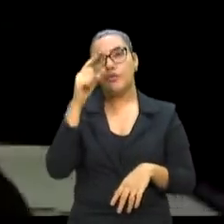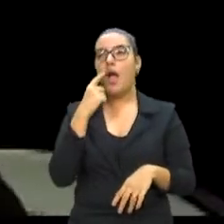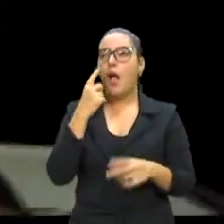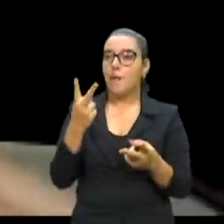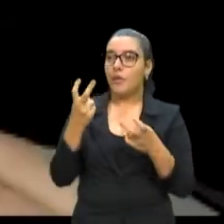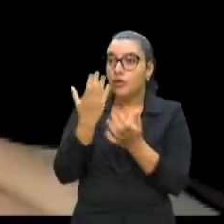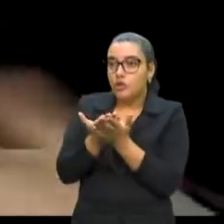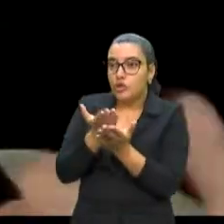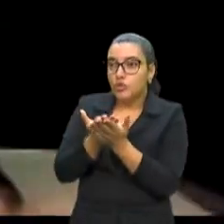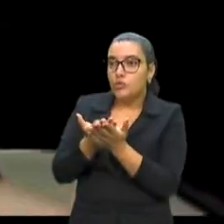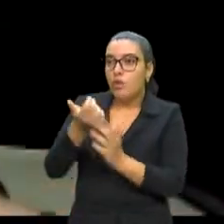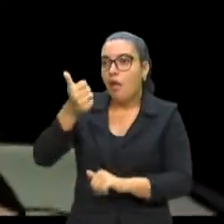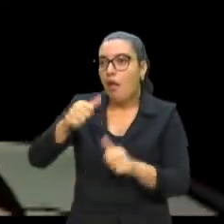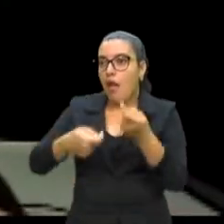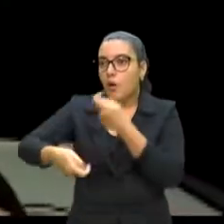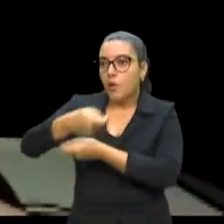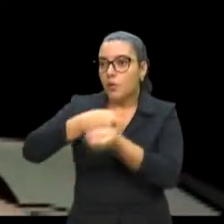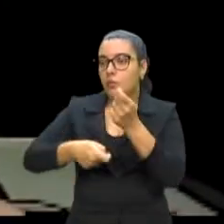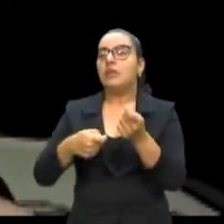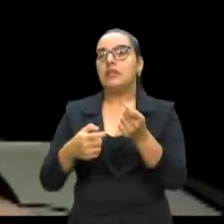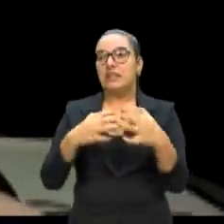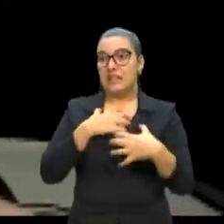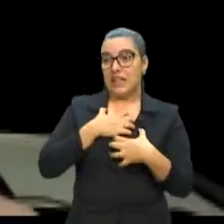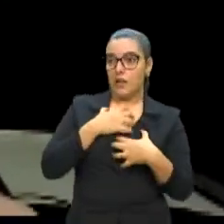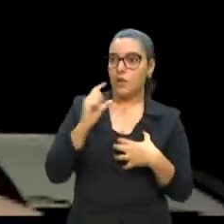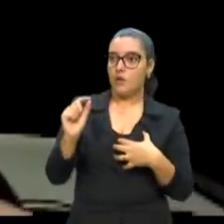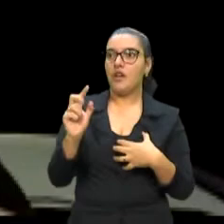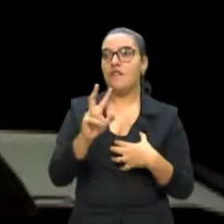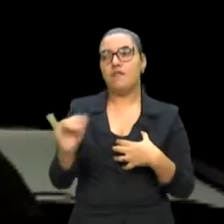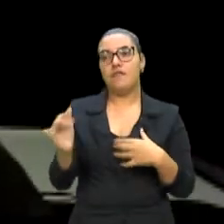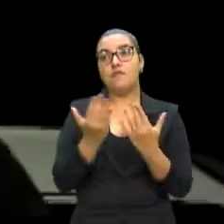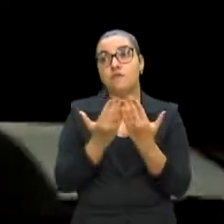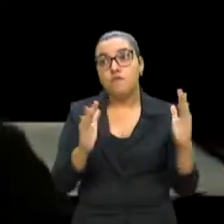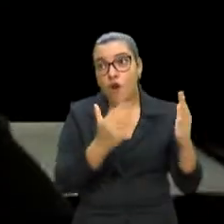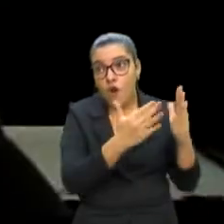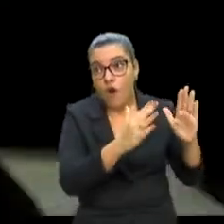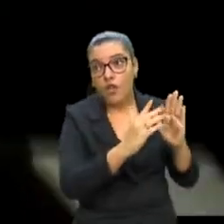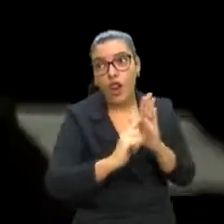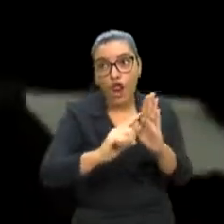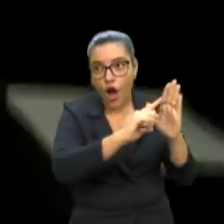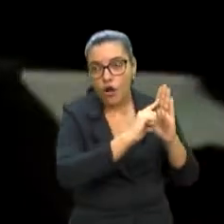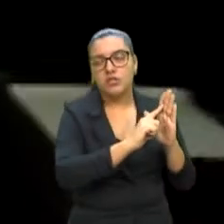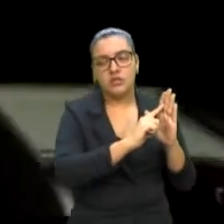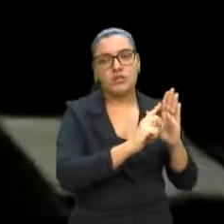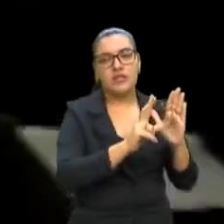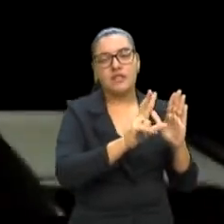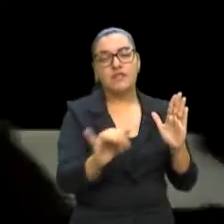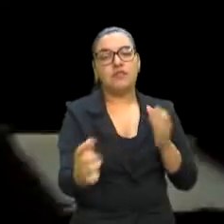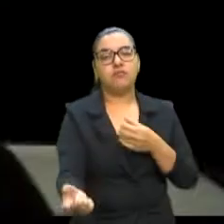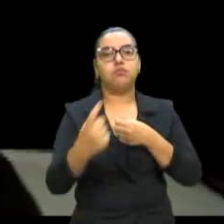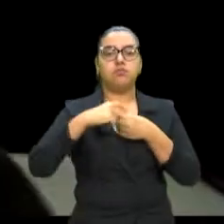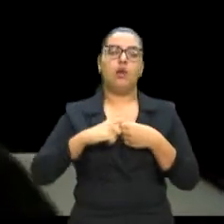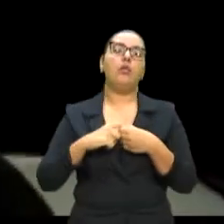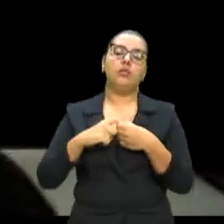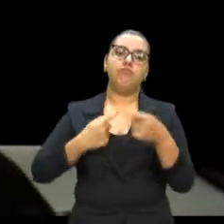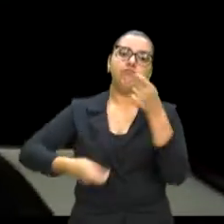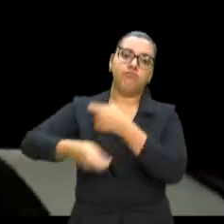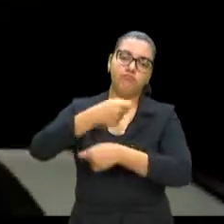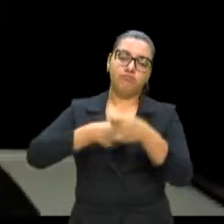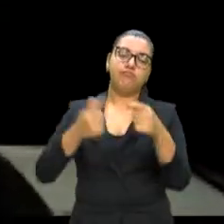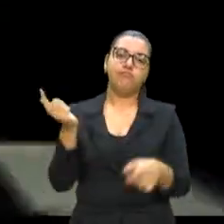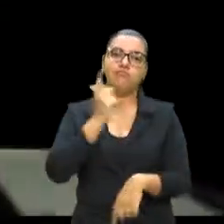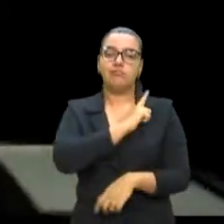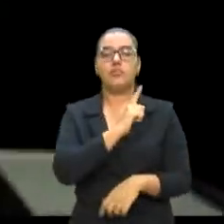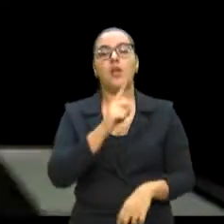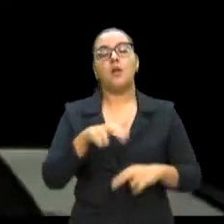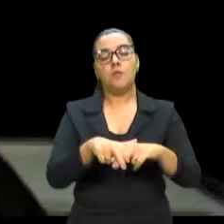com a economia, a gente já sente essa reabertura vindo, entendeu? Então, o que acontece é que nós